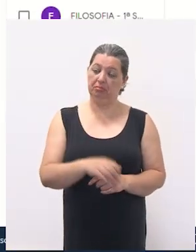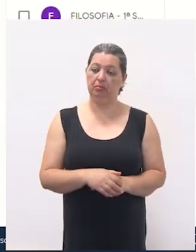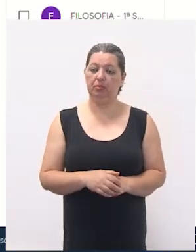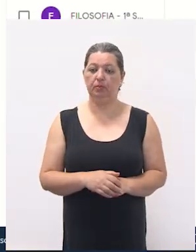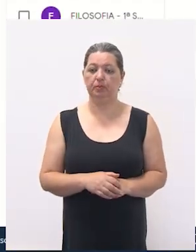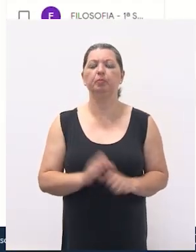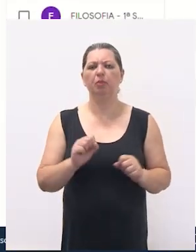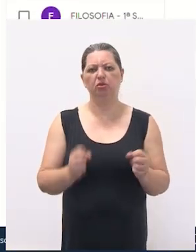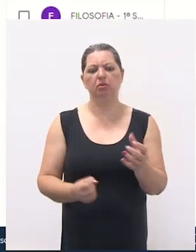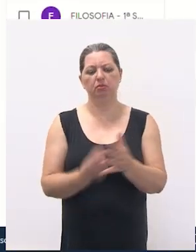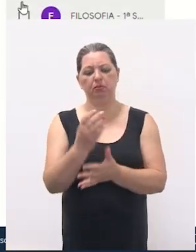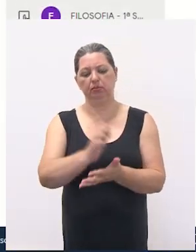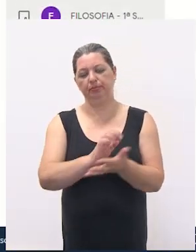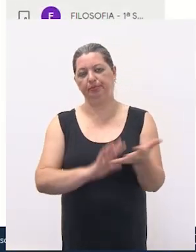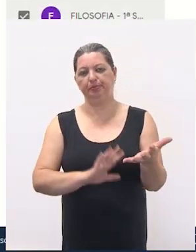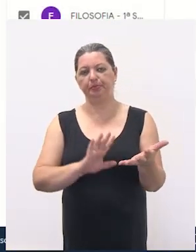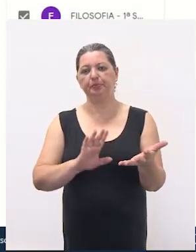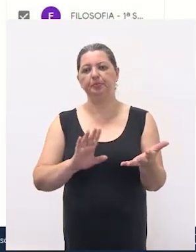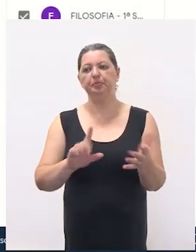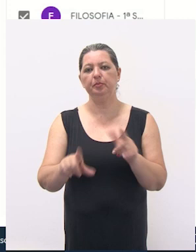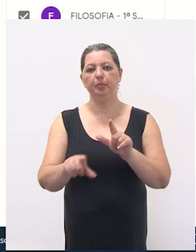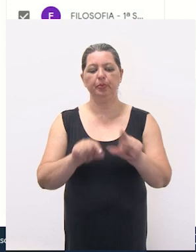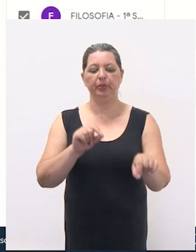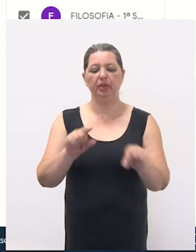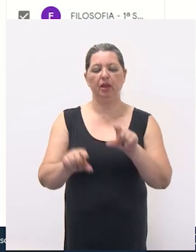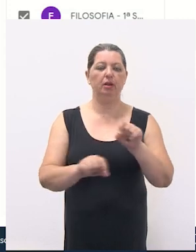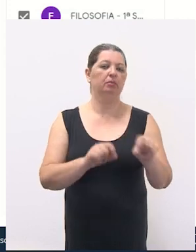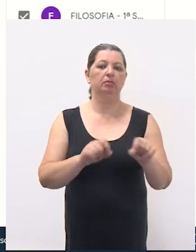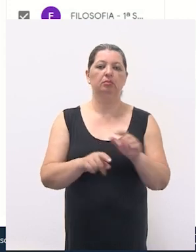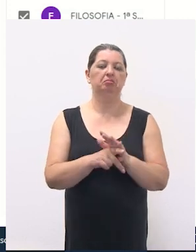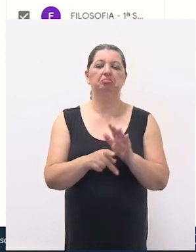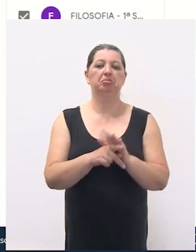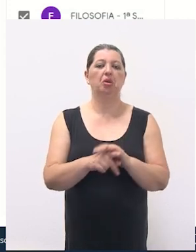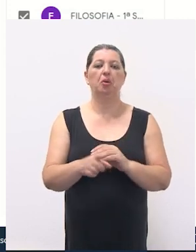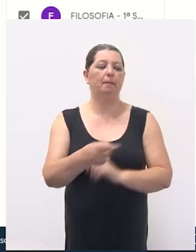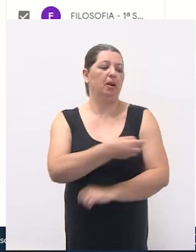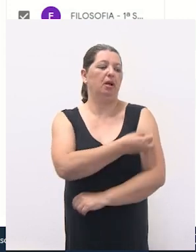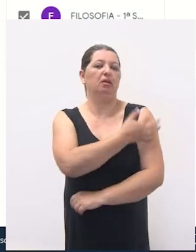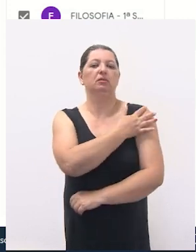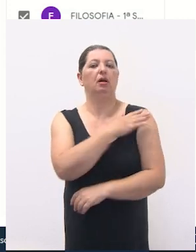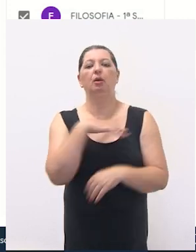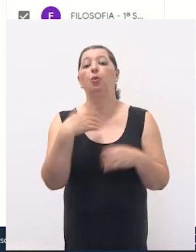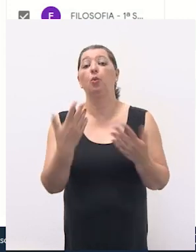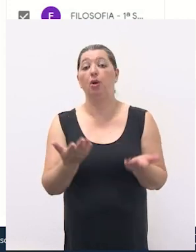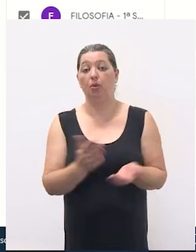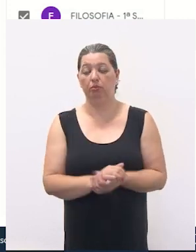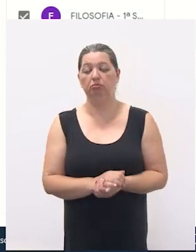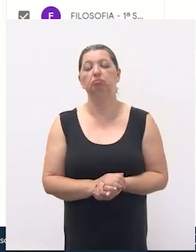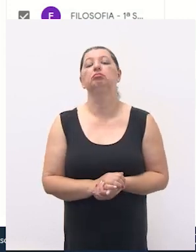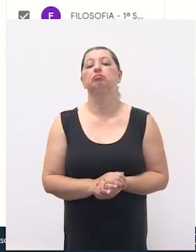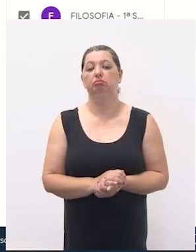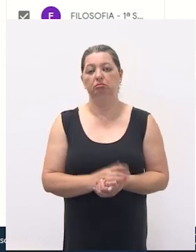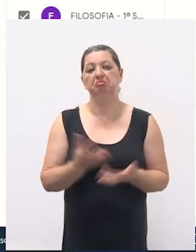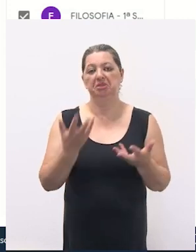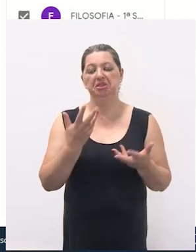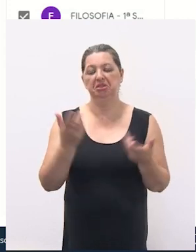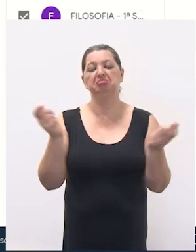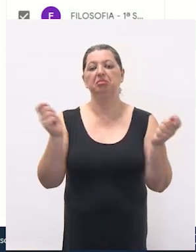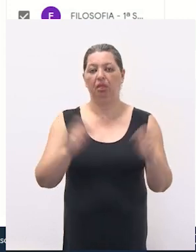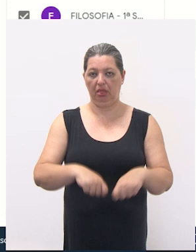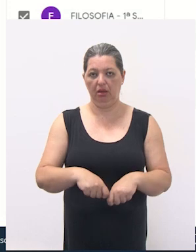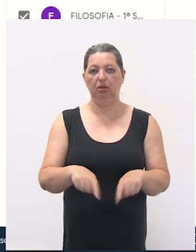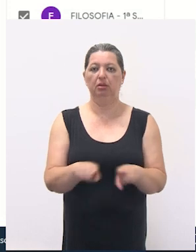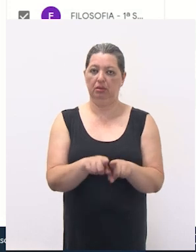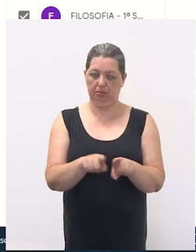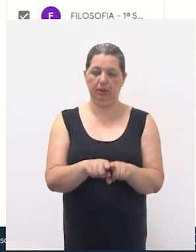atividade e você seleciona aqui para que série você quer que essa atividade vá. Então, você já tem essa possibilidade